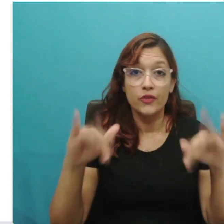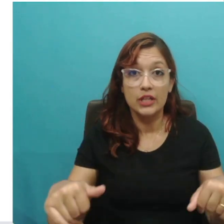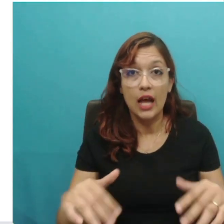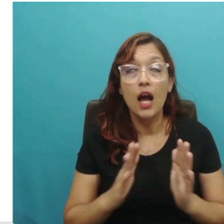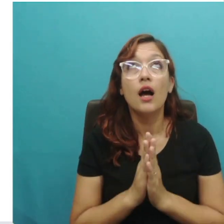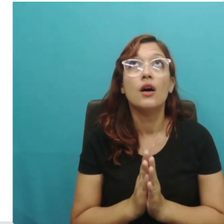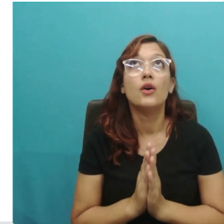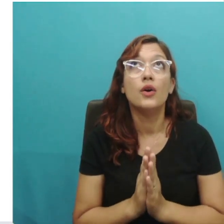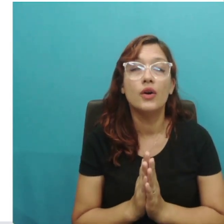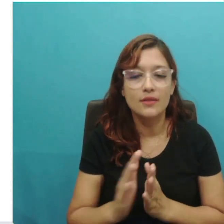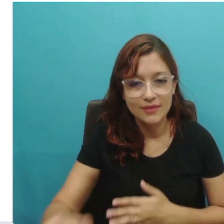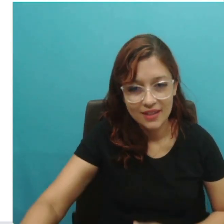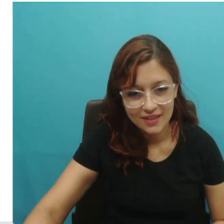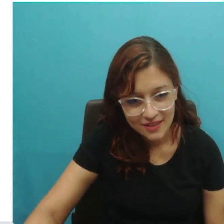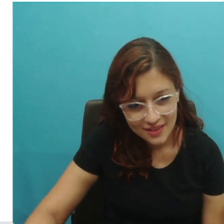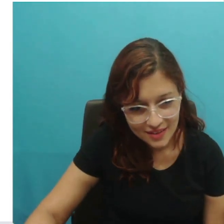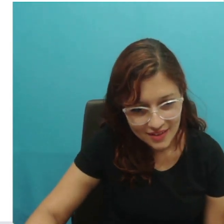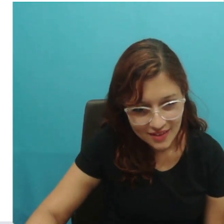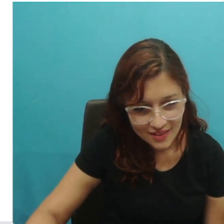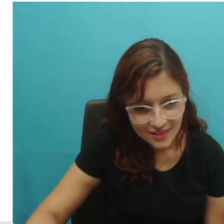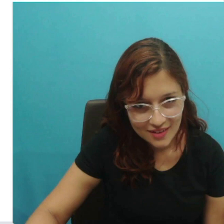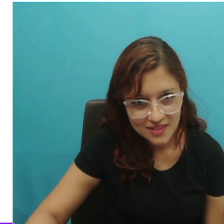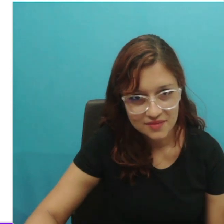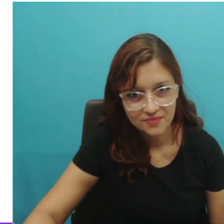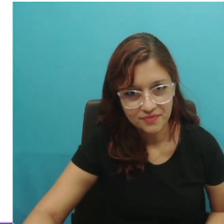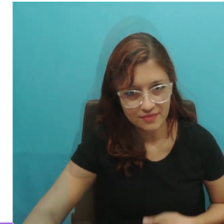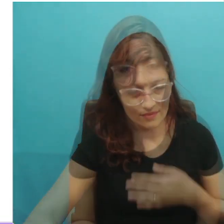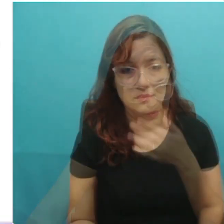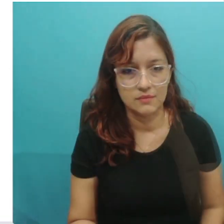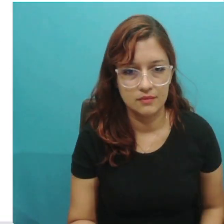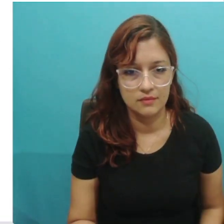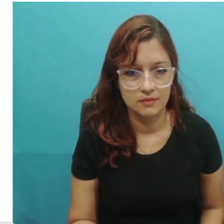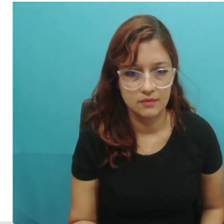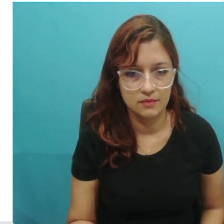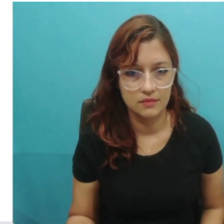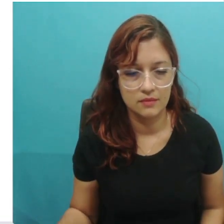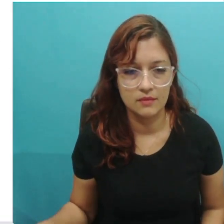bom? E por último, graças a Deus,